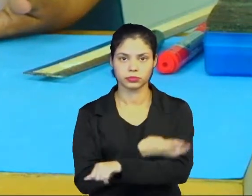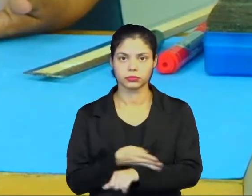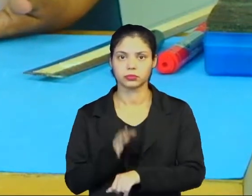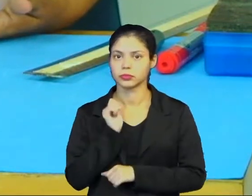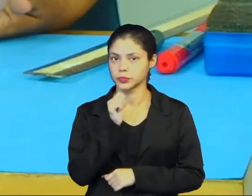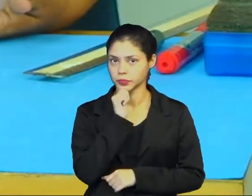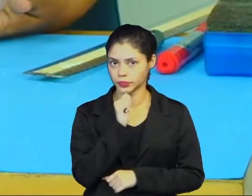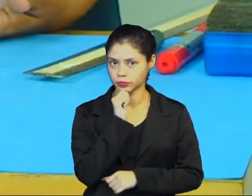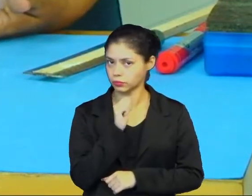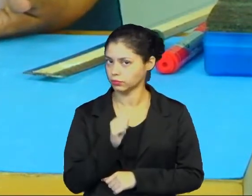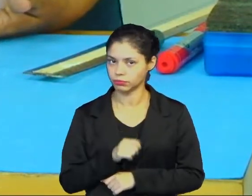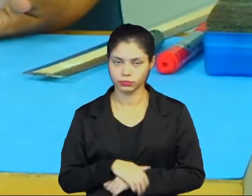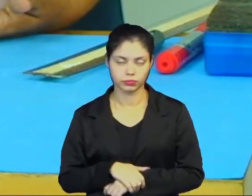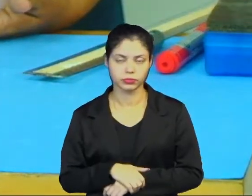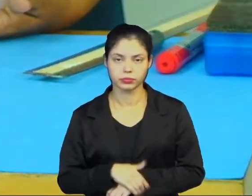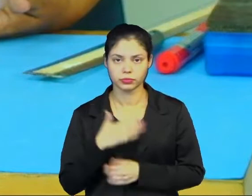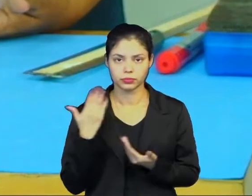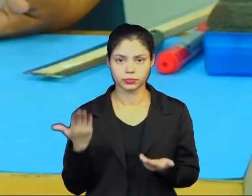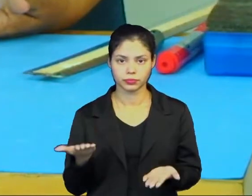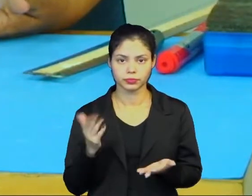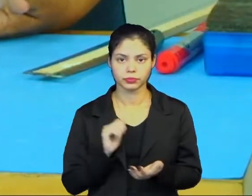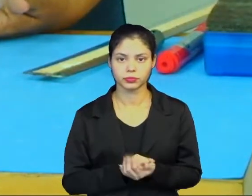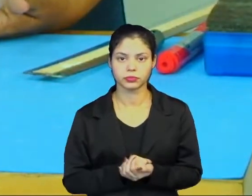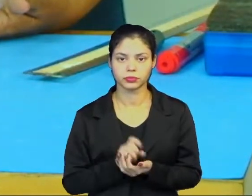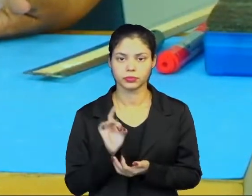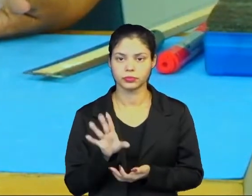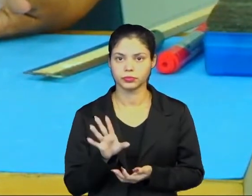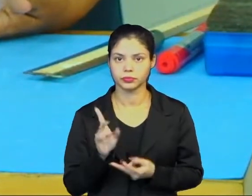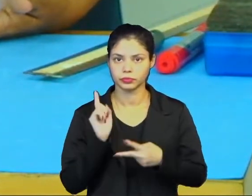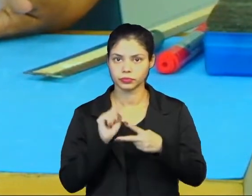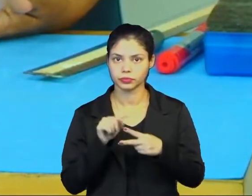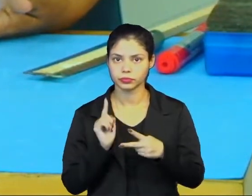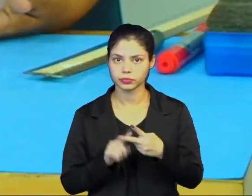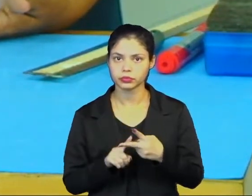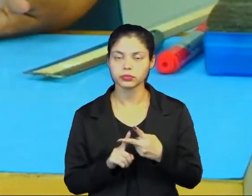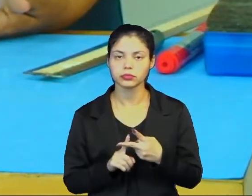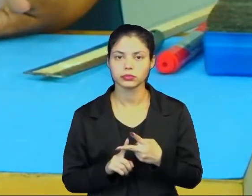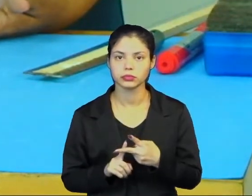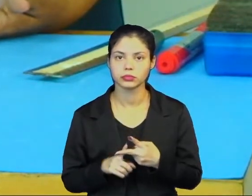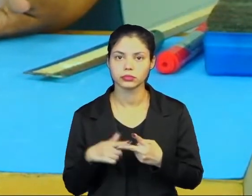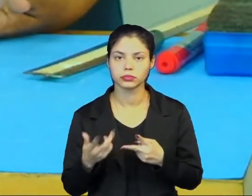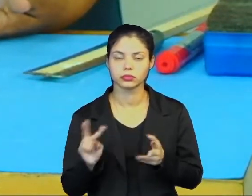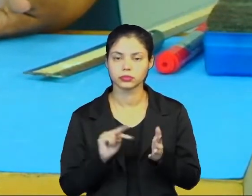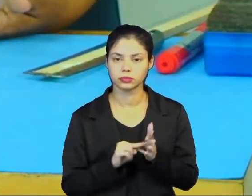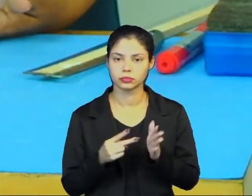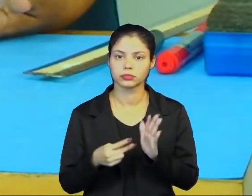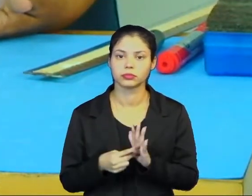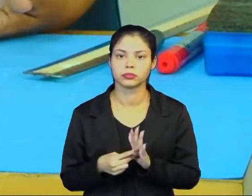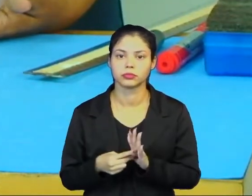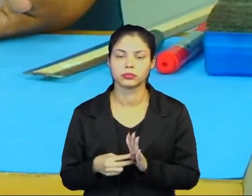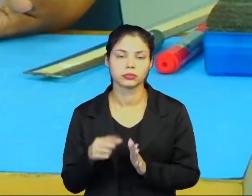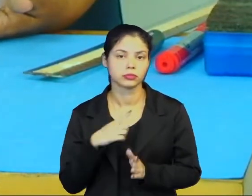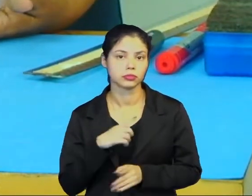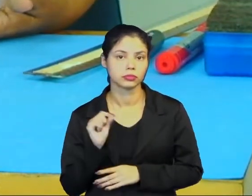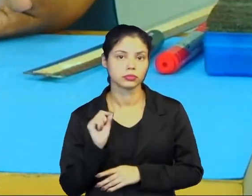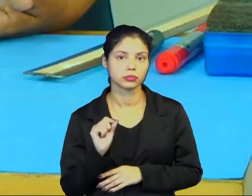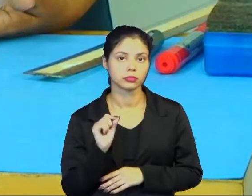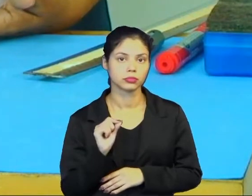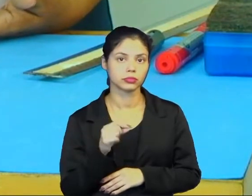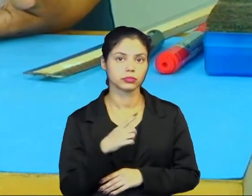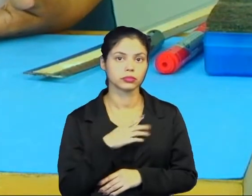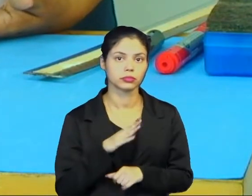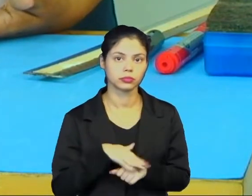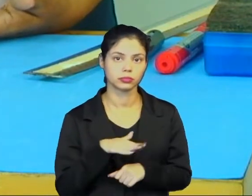brancas ainda não. Olha só, sobraram 2. Isso significa que eu